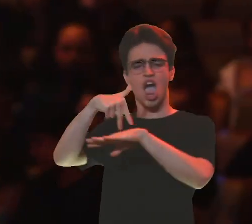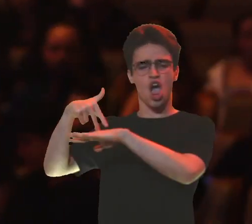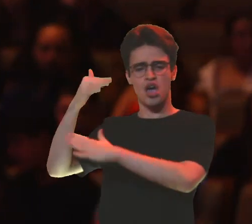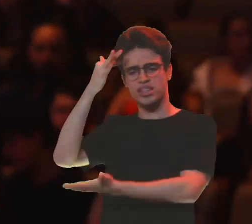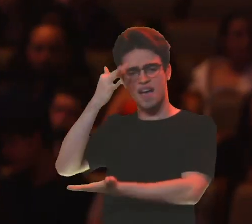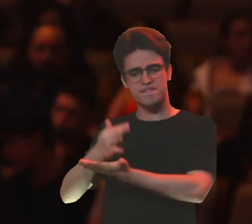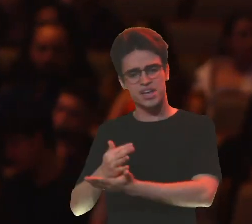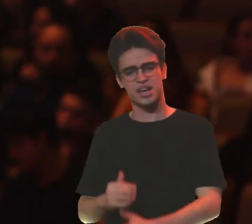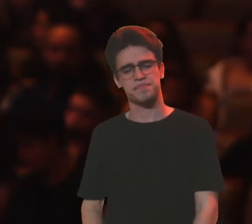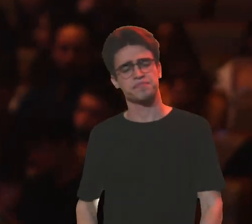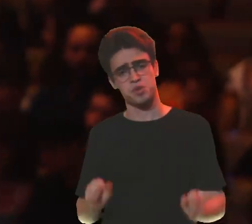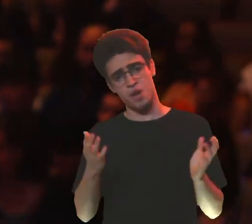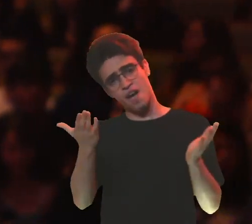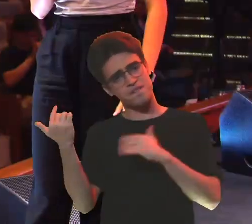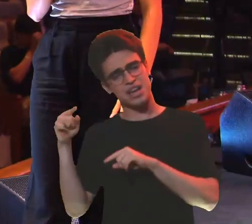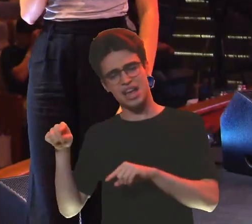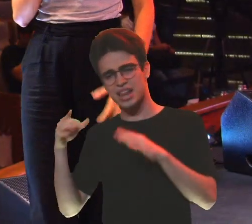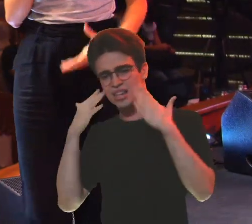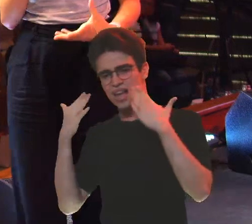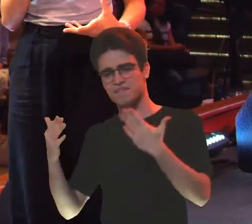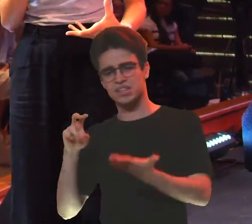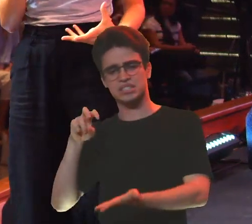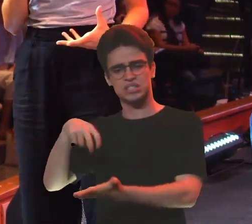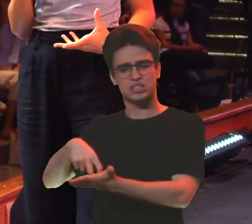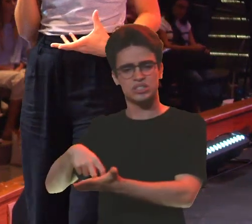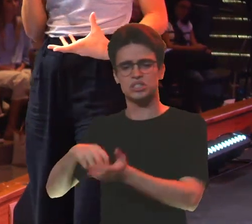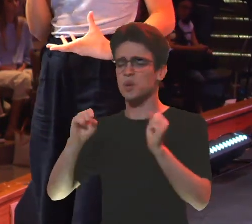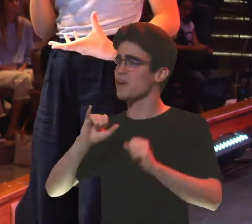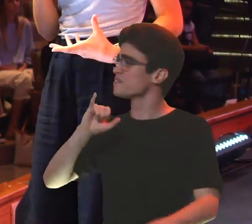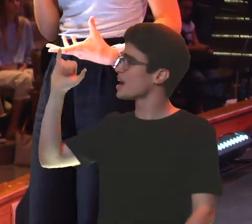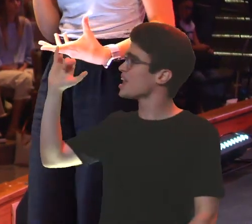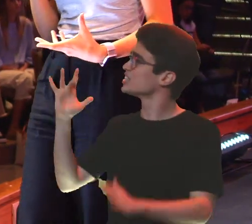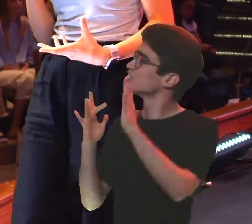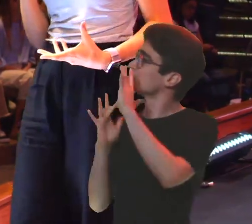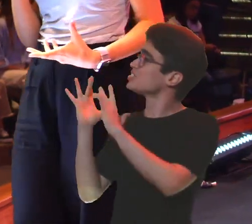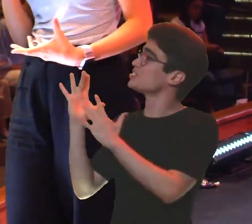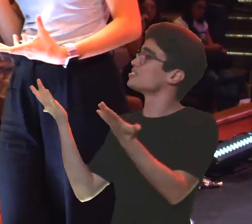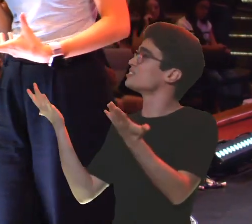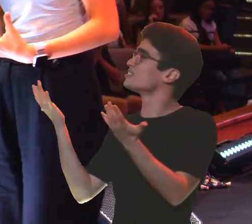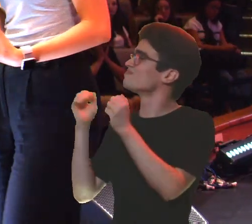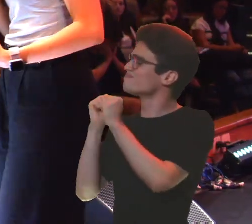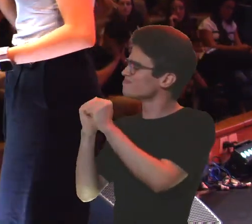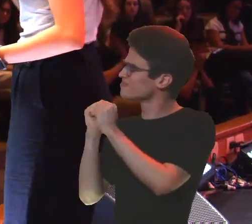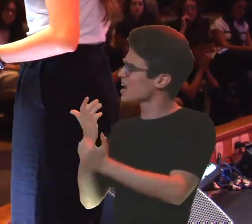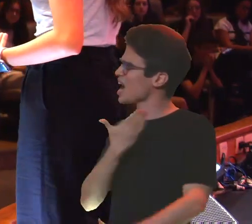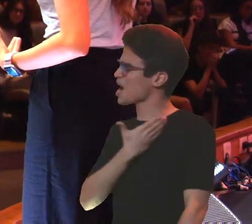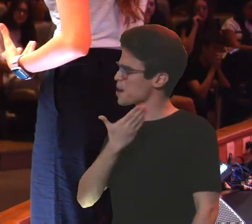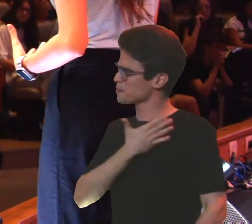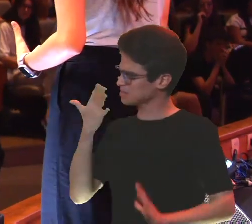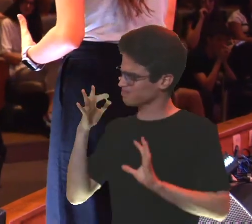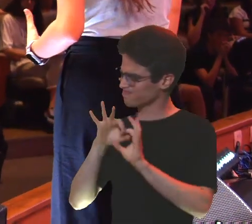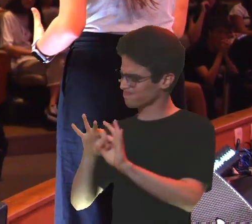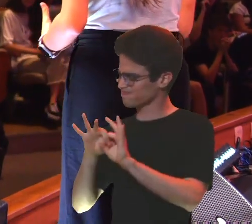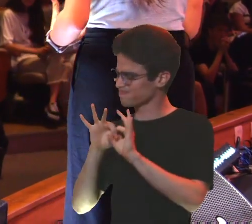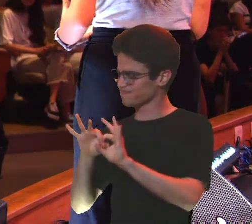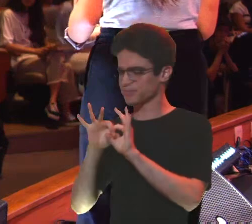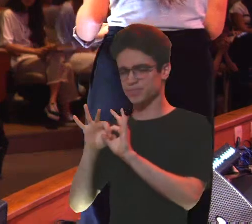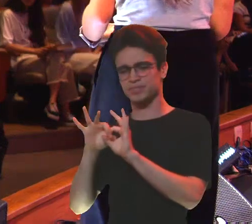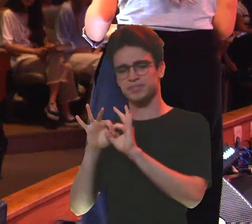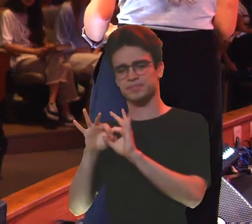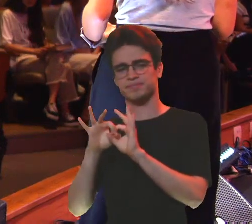vem aqui pra frente agora e se coloca de joelhos e fala: Jesus, eu quero ser o amigo com quem o Senhor pode contar.